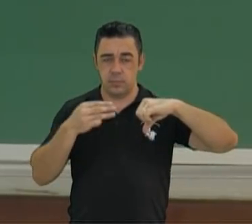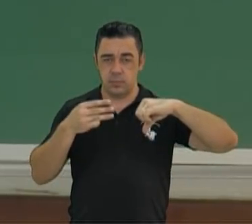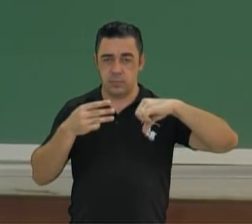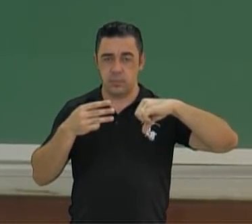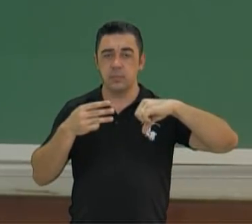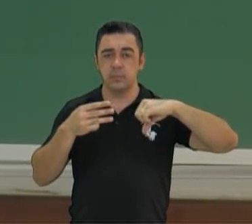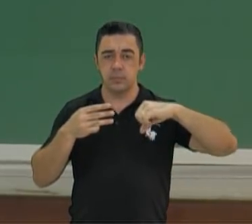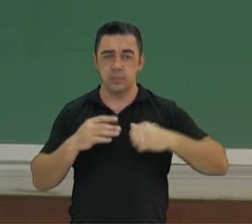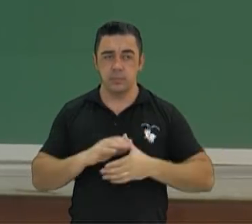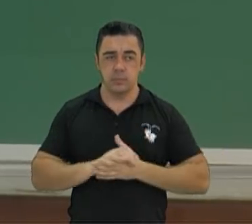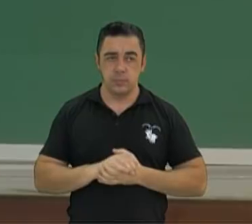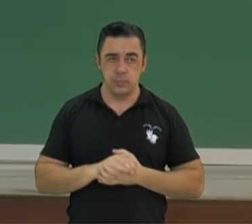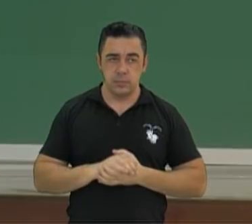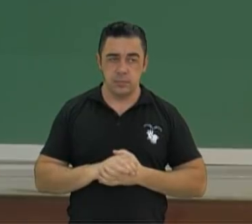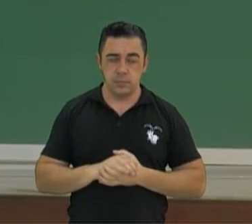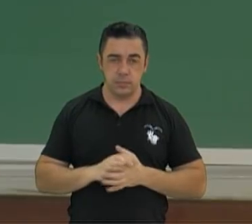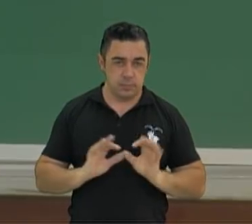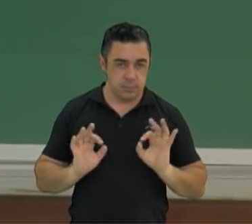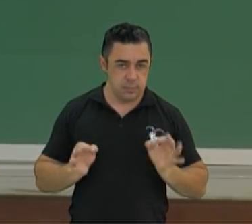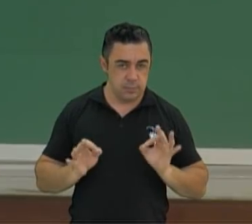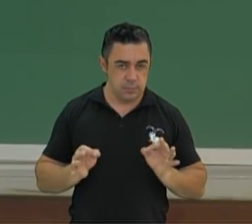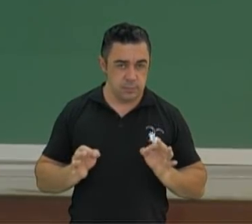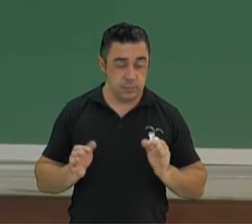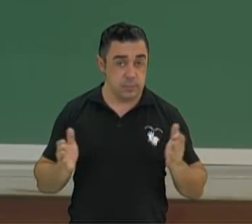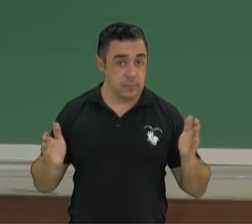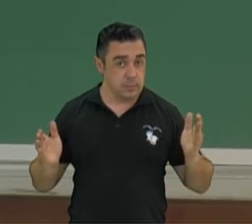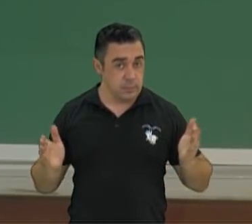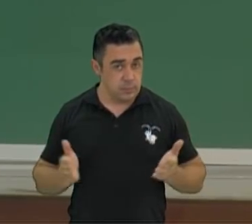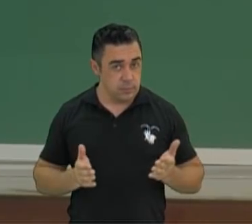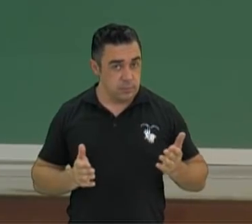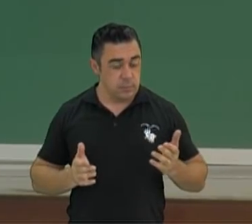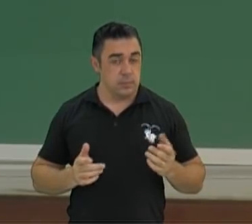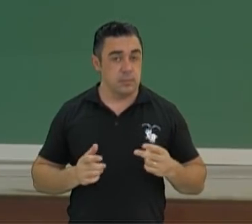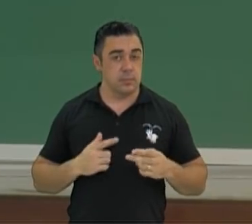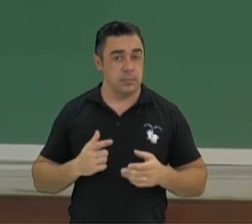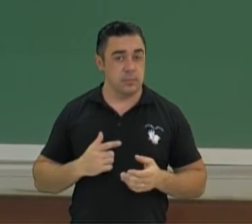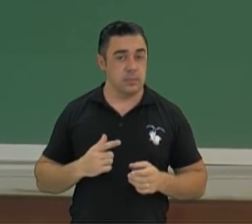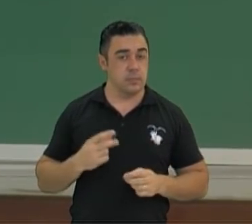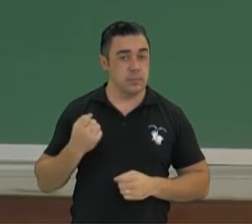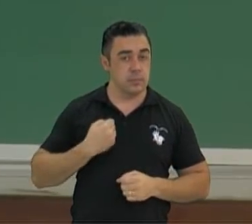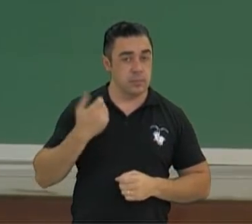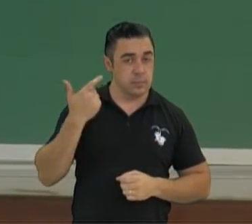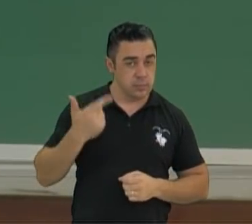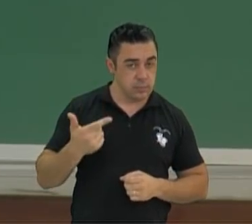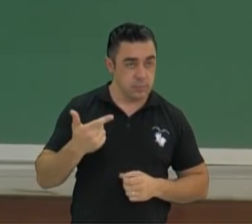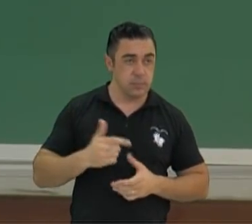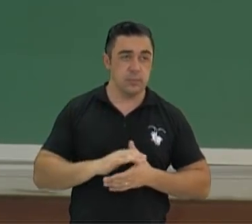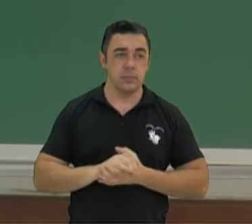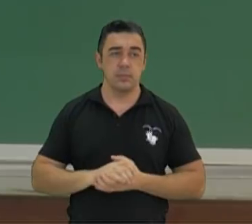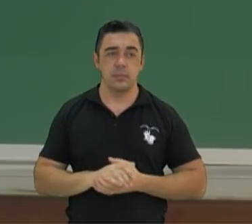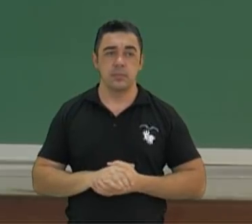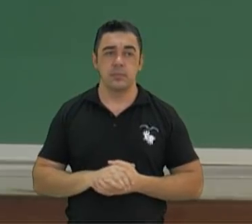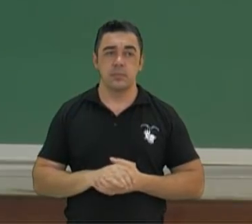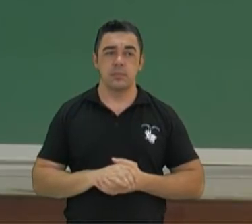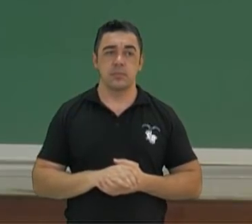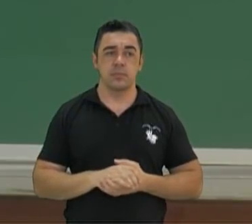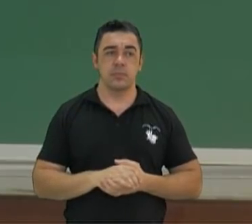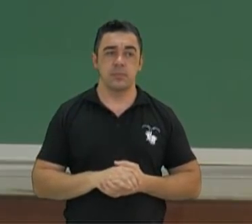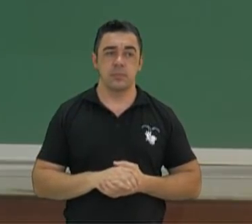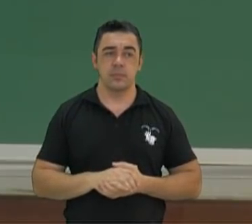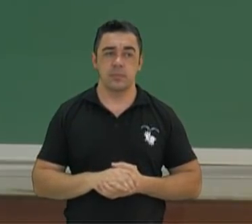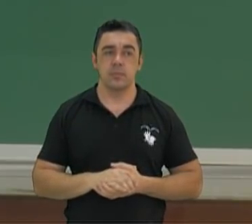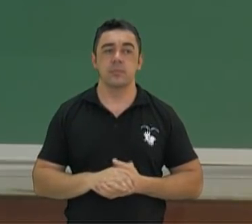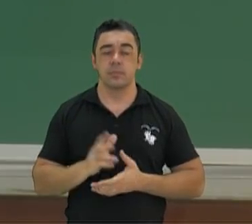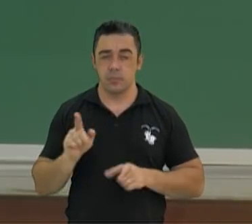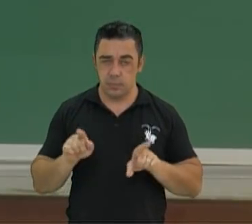de 9 centímetros cúbicos. Agora, vamos para o bloco retangular 2. Olha lá, então.